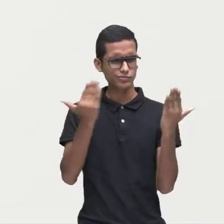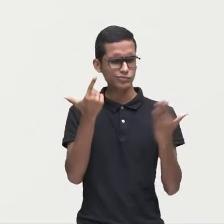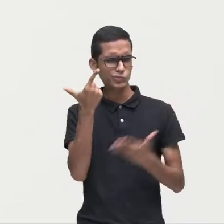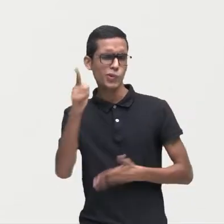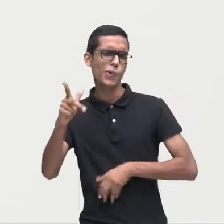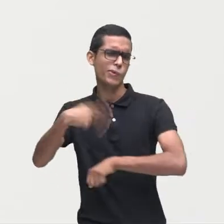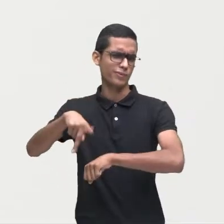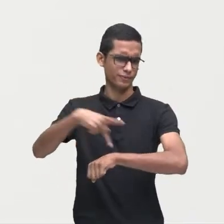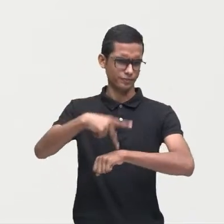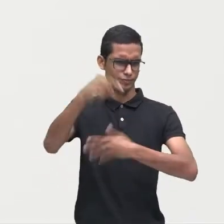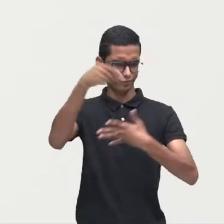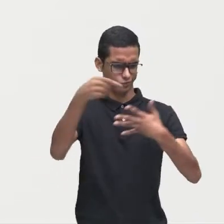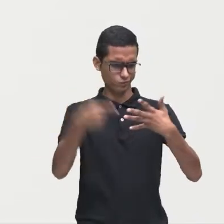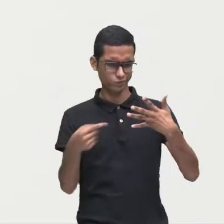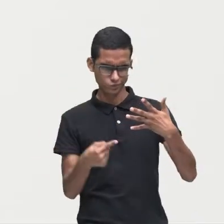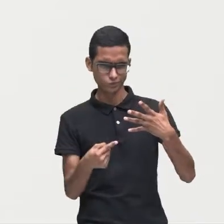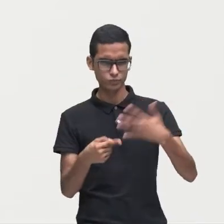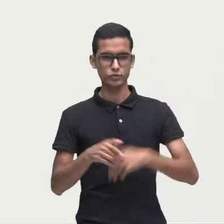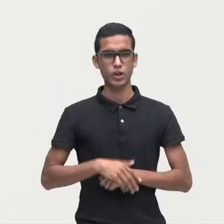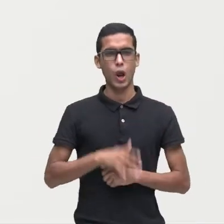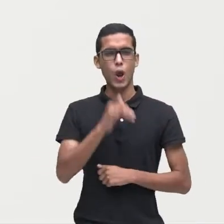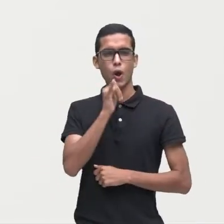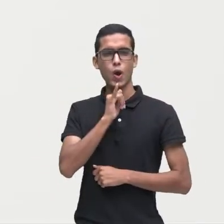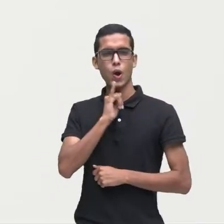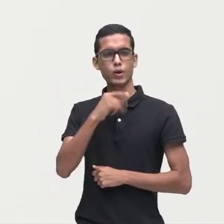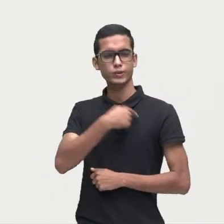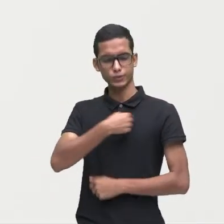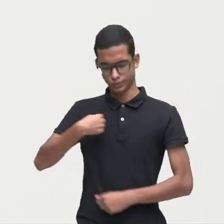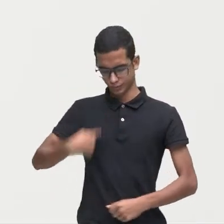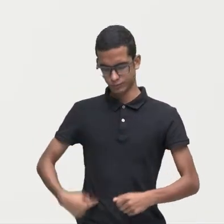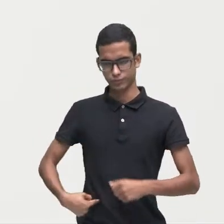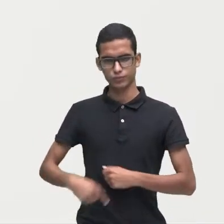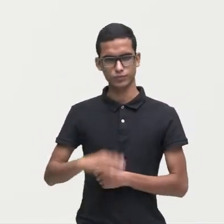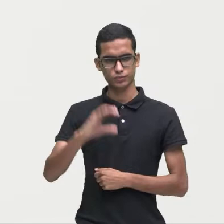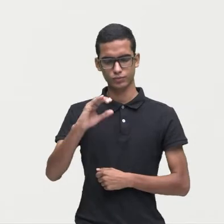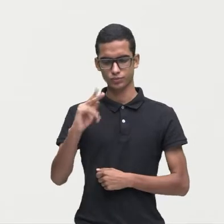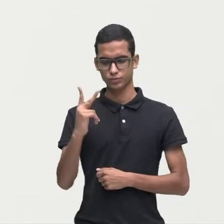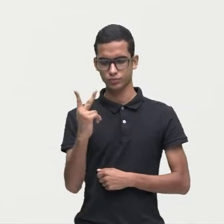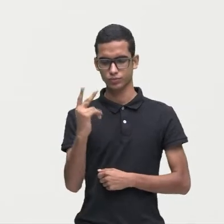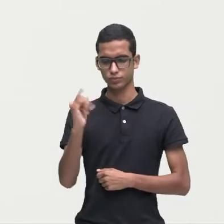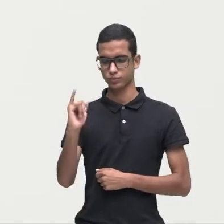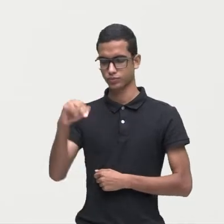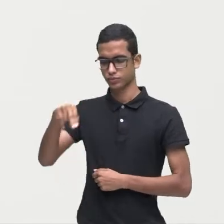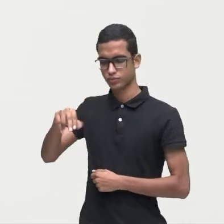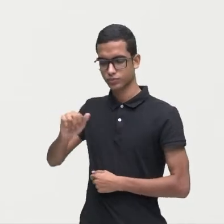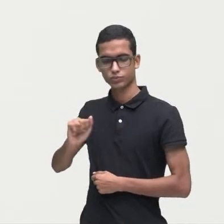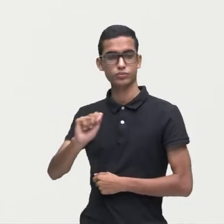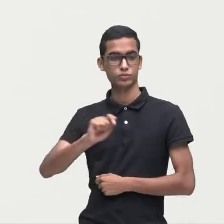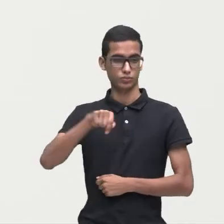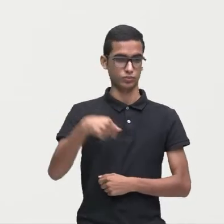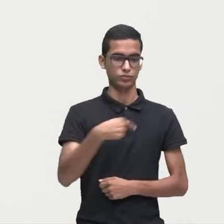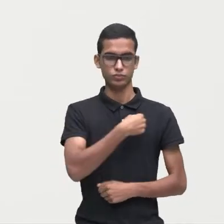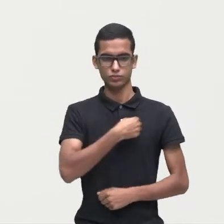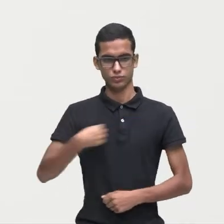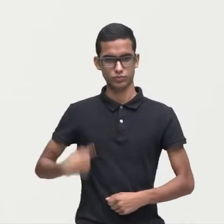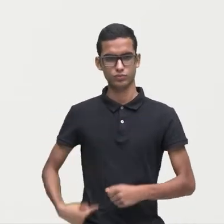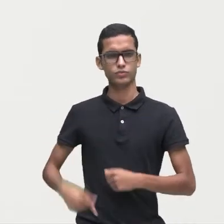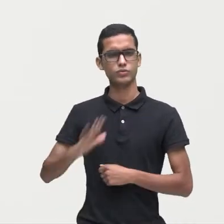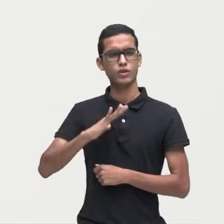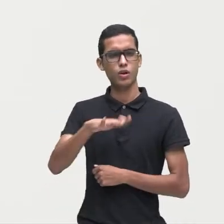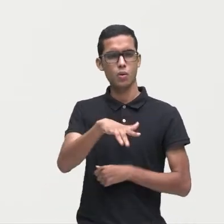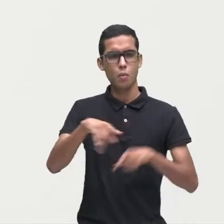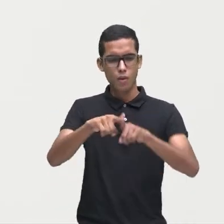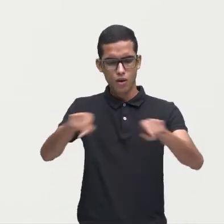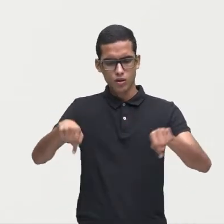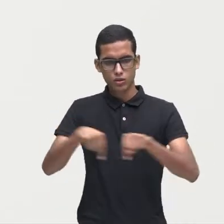outros países. Aí eu peguei como exemplo a China, tá? A China tem uma área de 9 milhões e 600